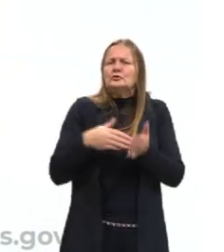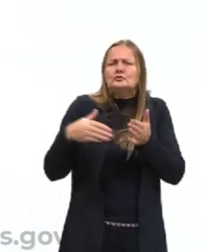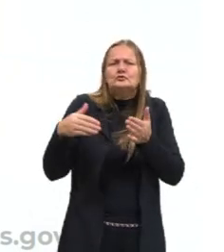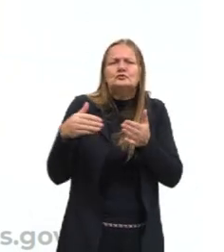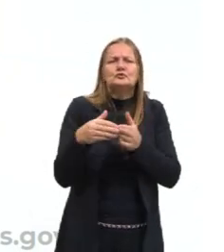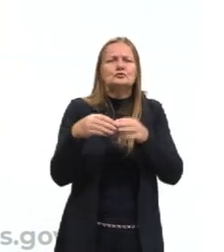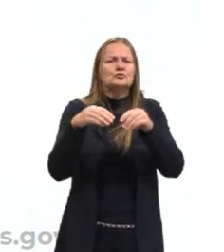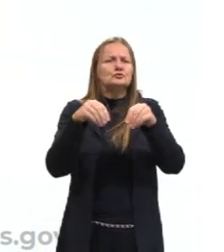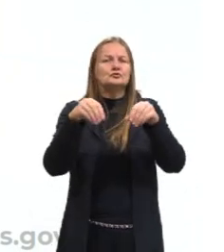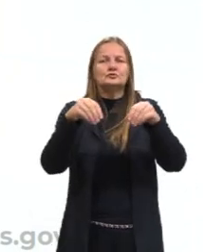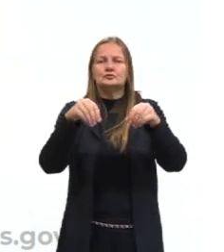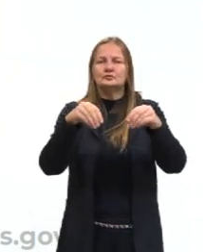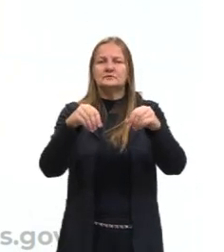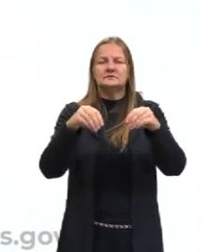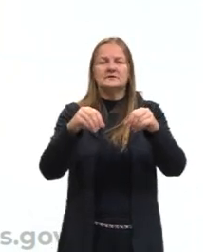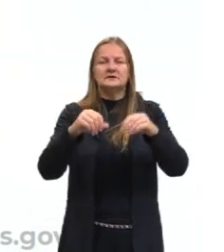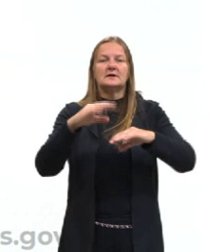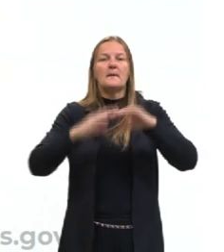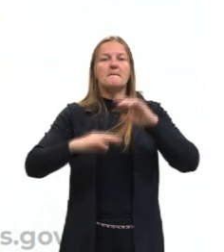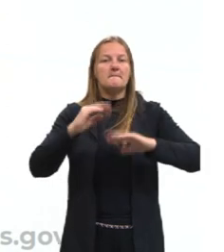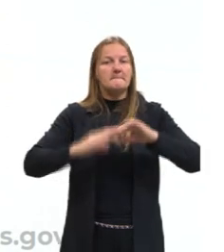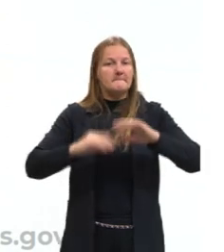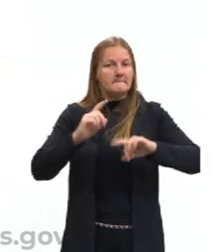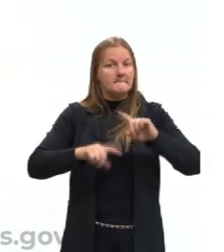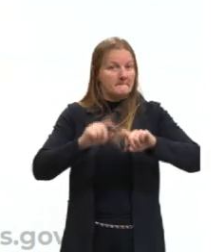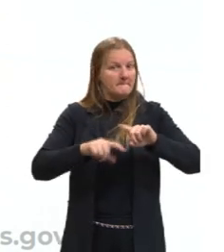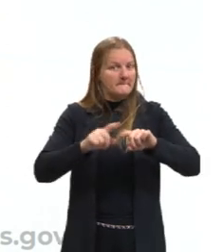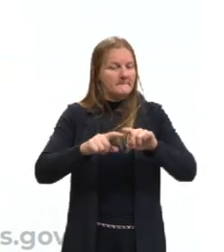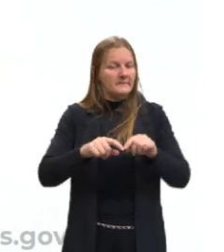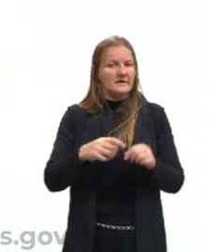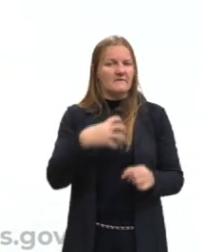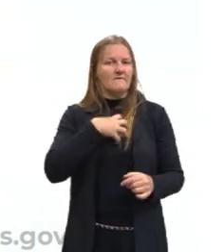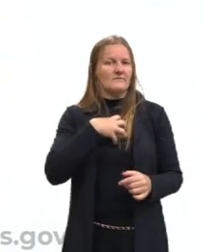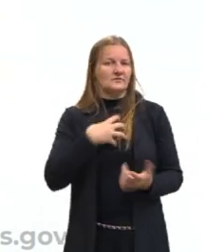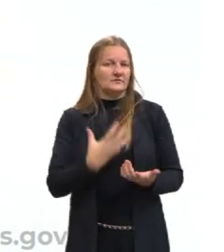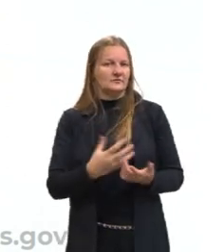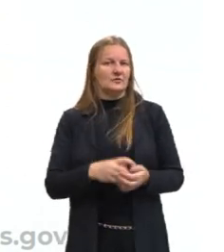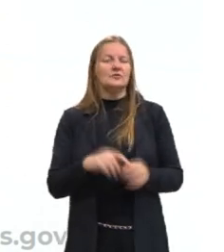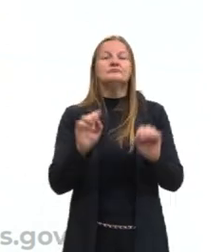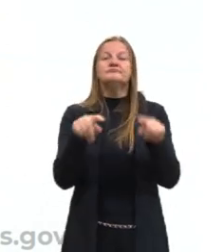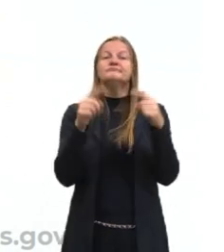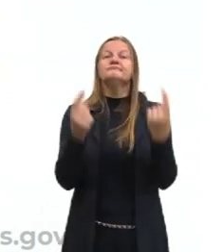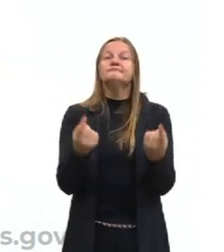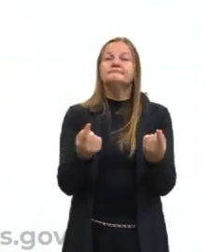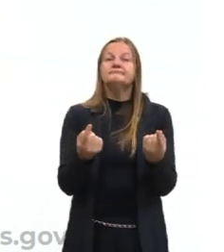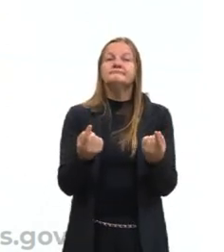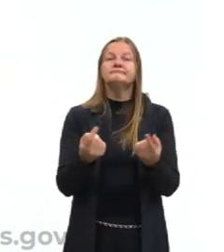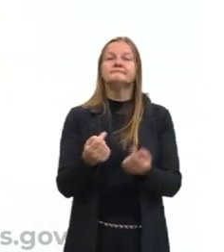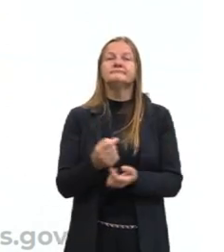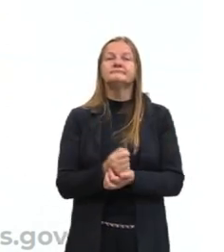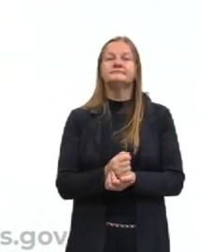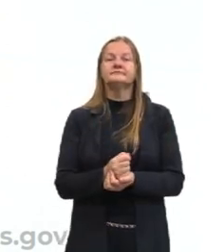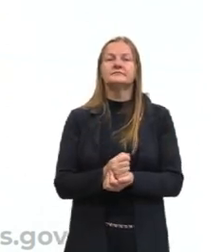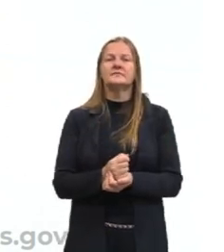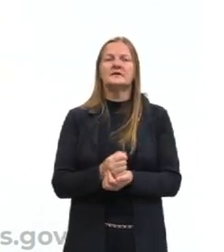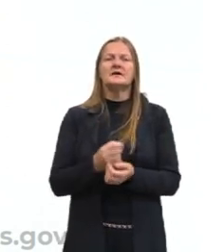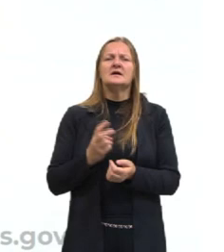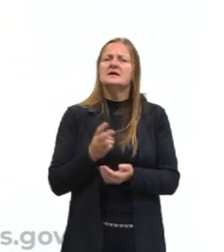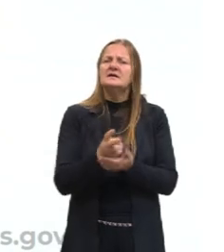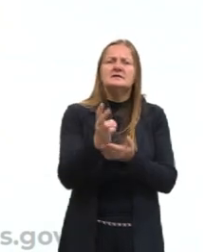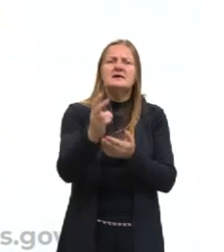tudo é substância matéria e forma que nós já vimos E aí as coisas estão em